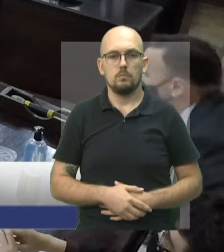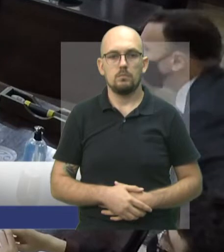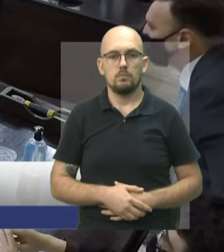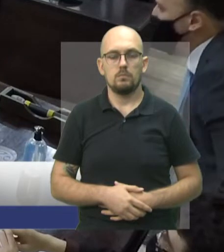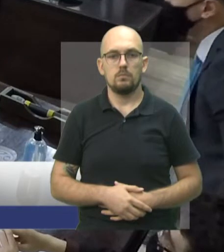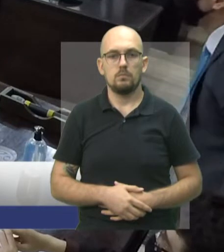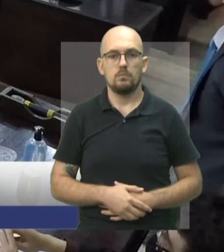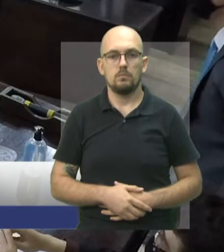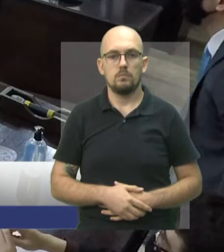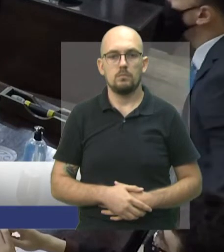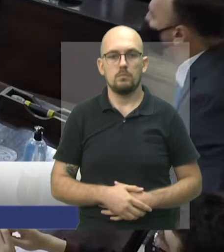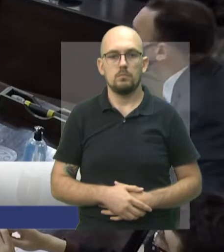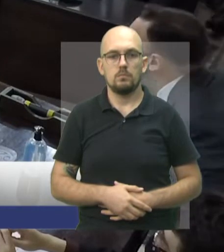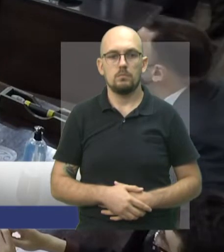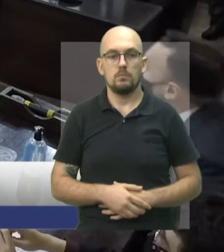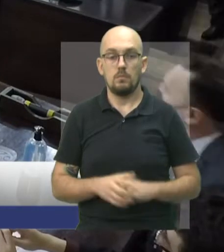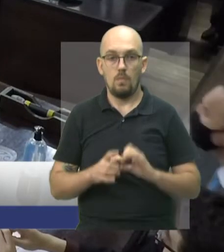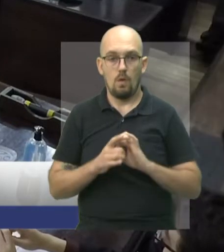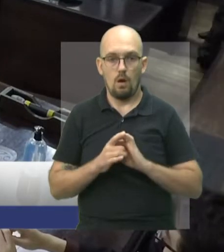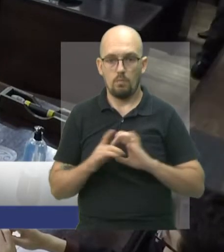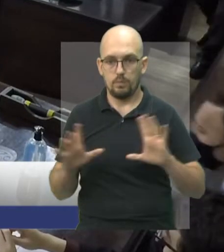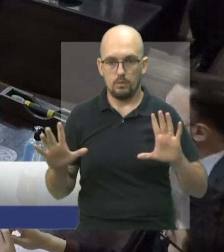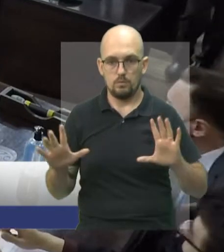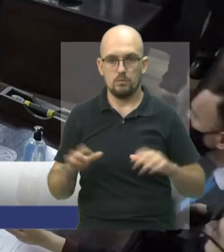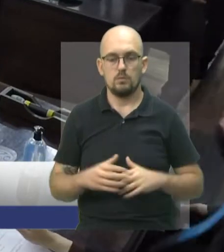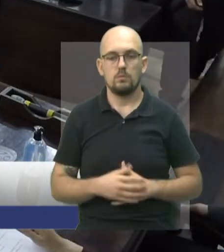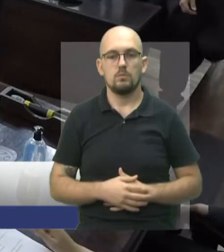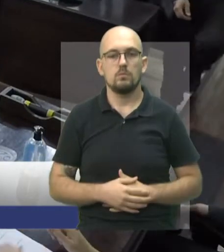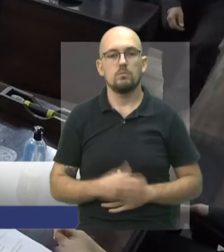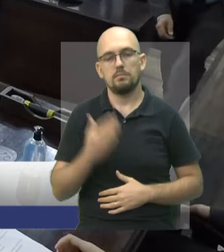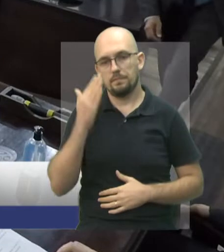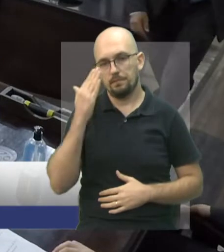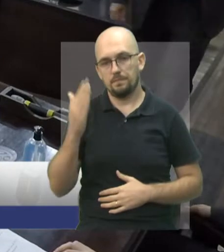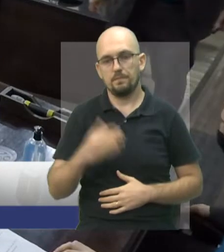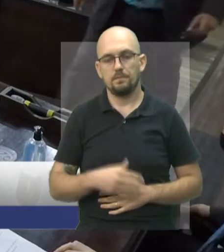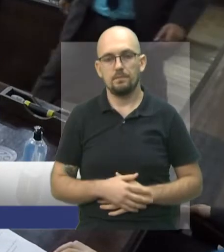Então, deixa aberto. Está ok. Obrigado.